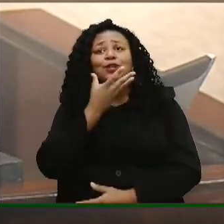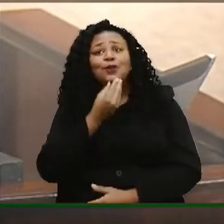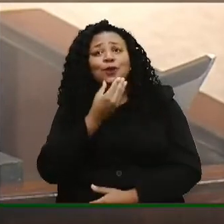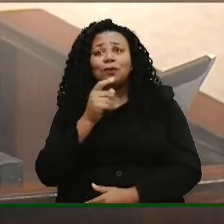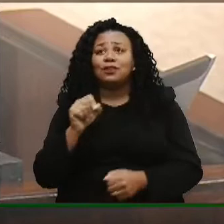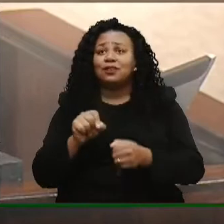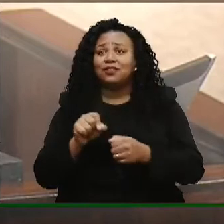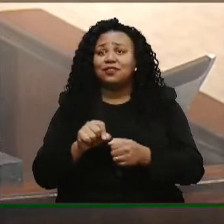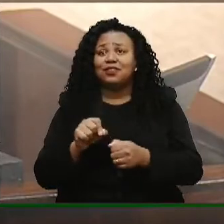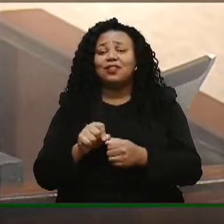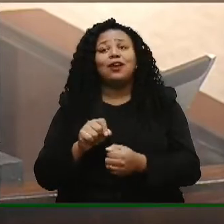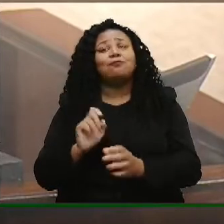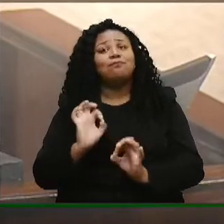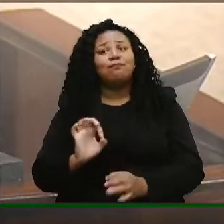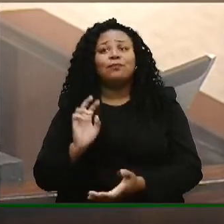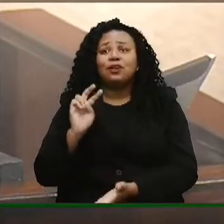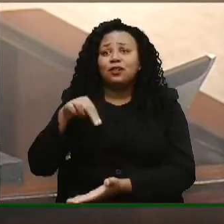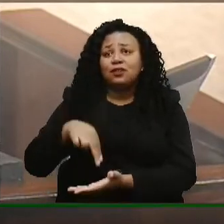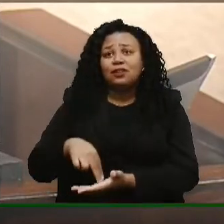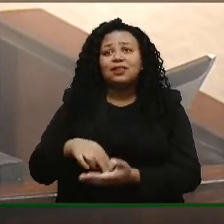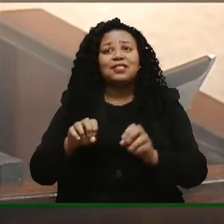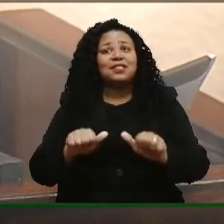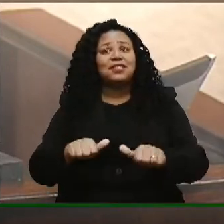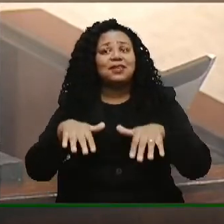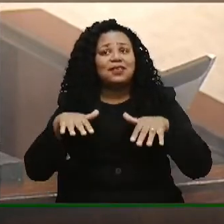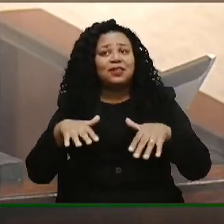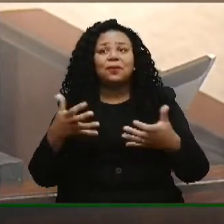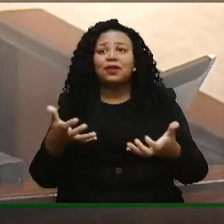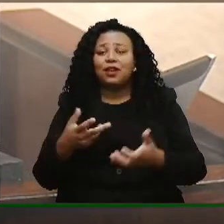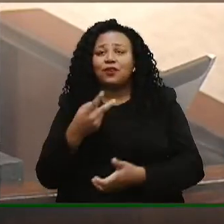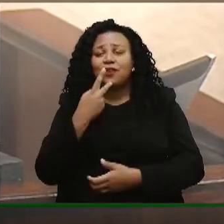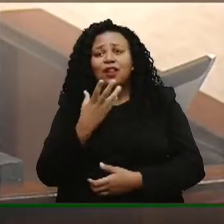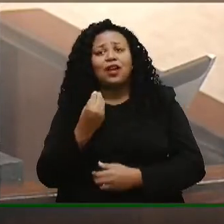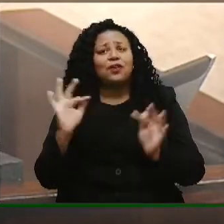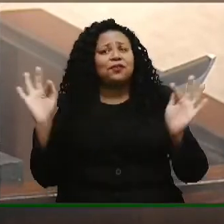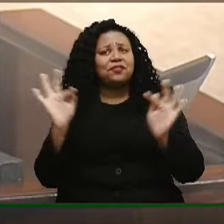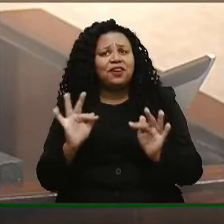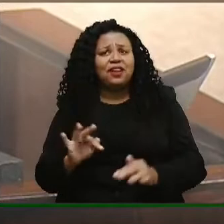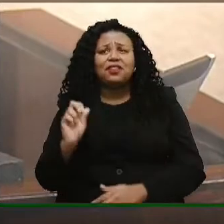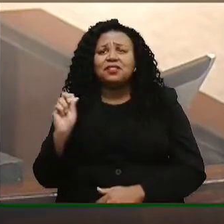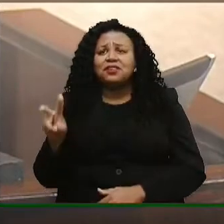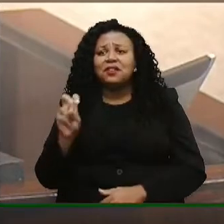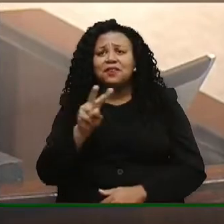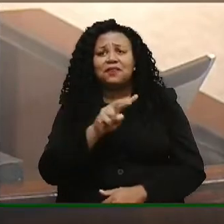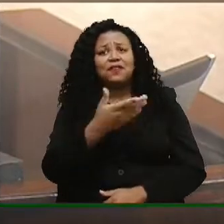que fizeram questão de estar presente nesta sessão. Quero dizer que fico muito feliz em ver vocês